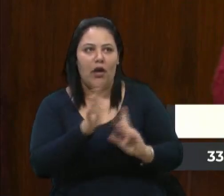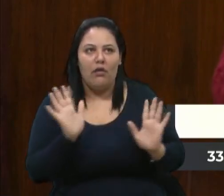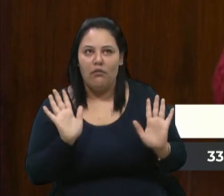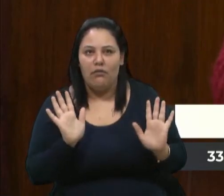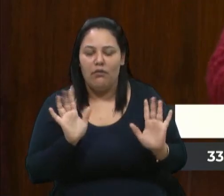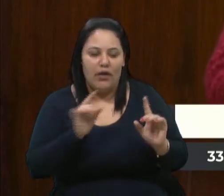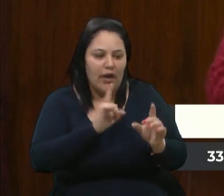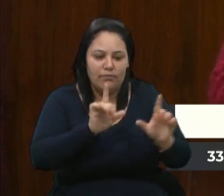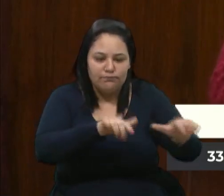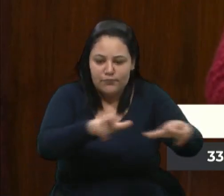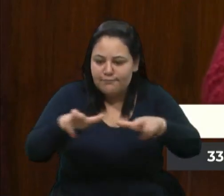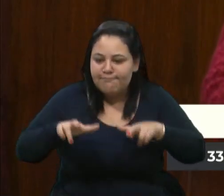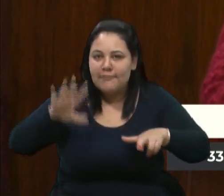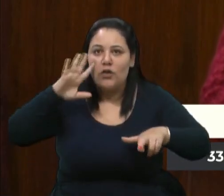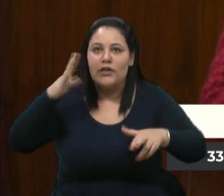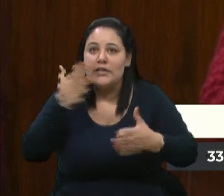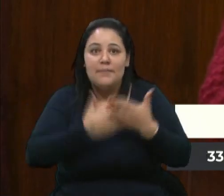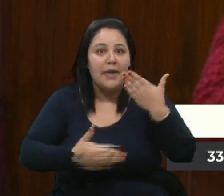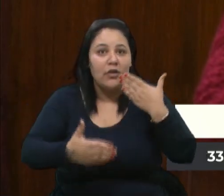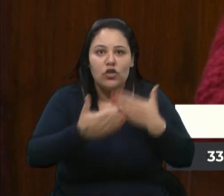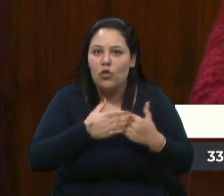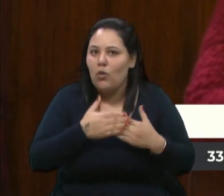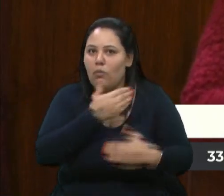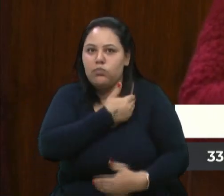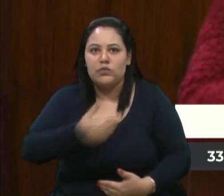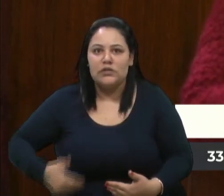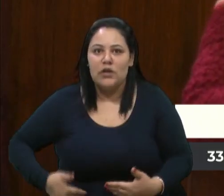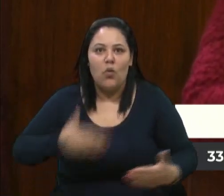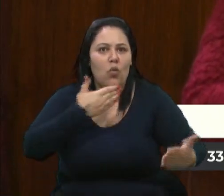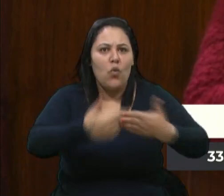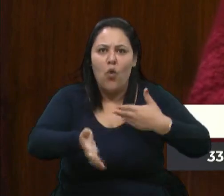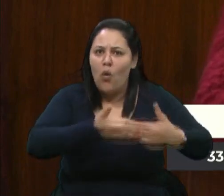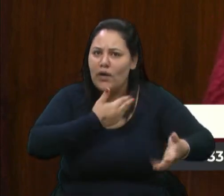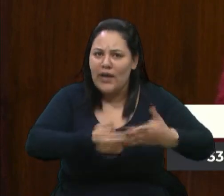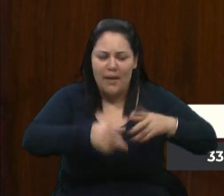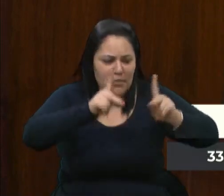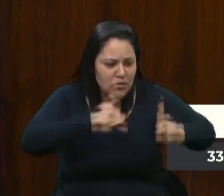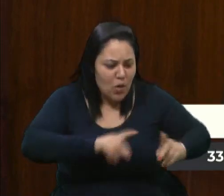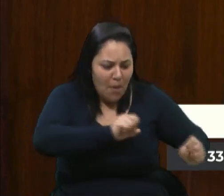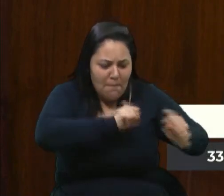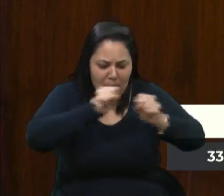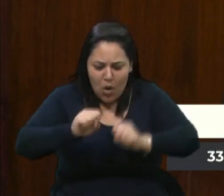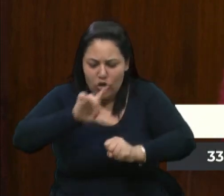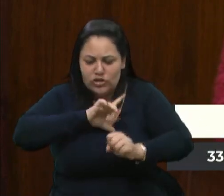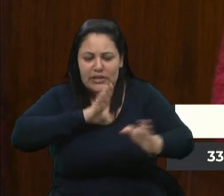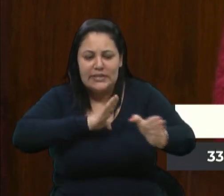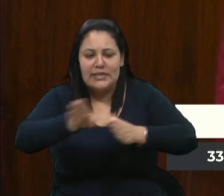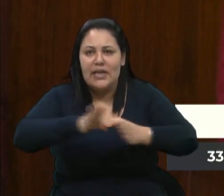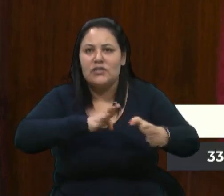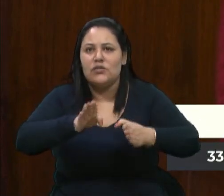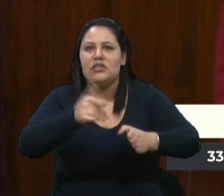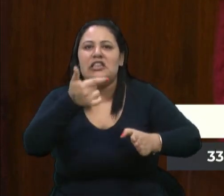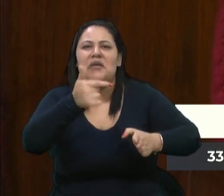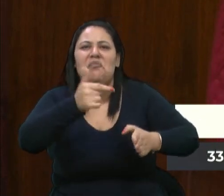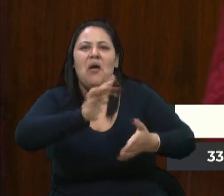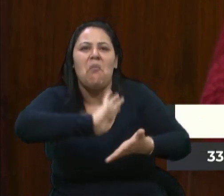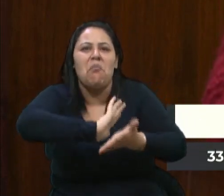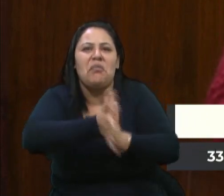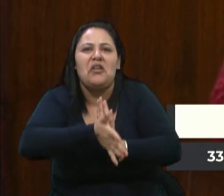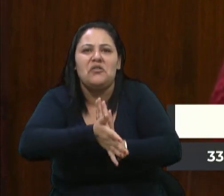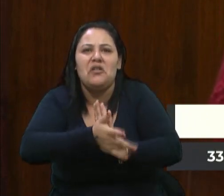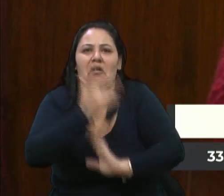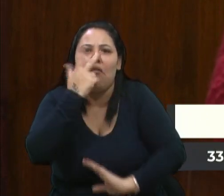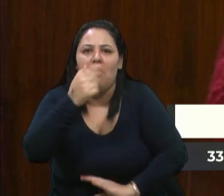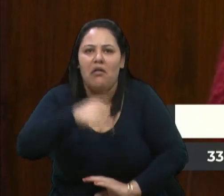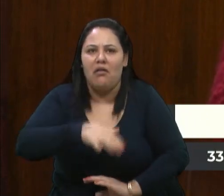regiões, acontece para toda a população, qualquer um pode ter acesso àquilo, não tem esse preconceito que existe